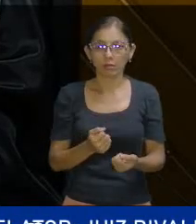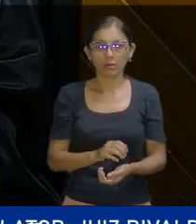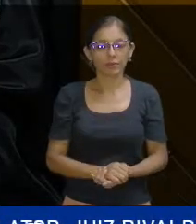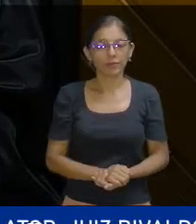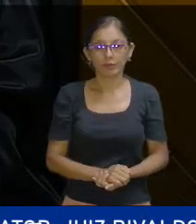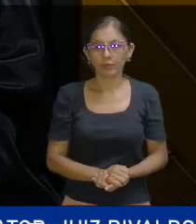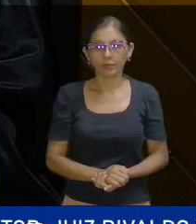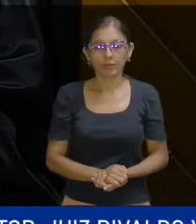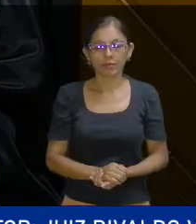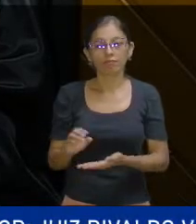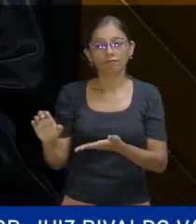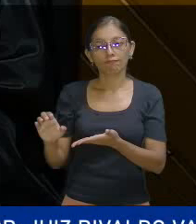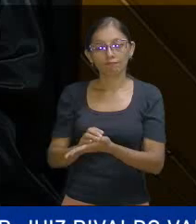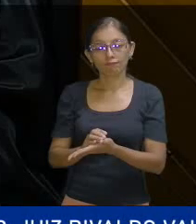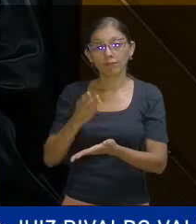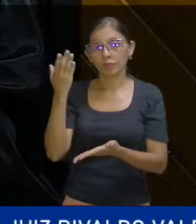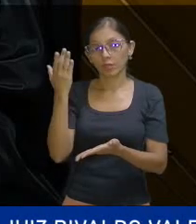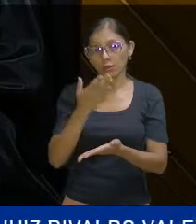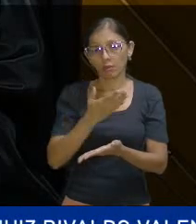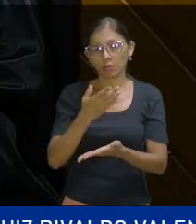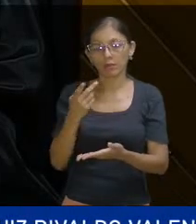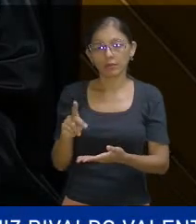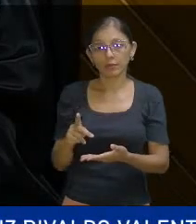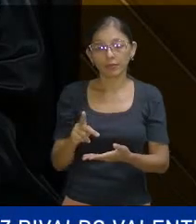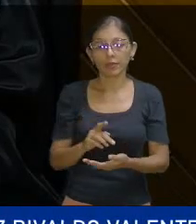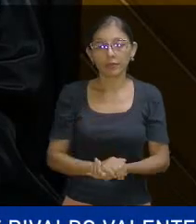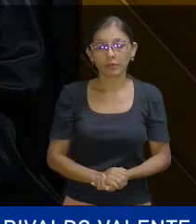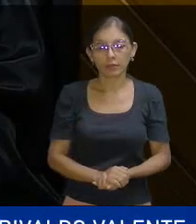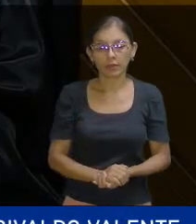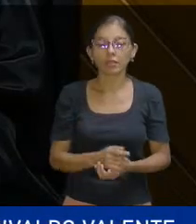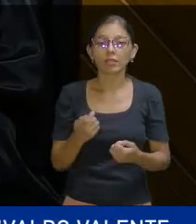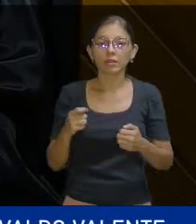e a determinação do recolhimento ao erário do valor de R$